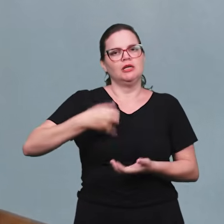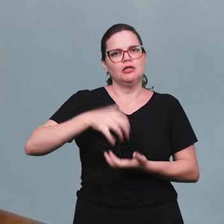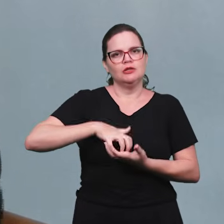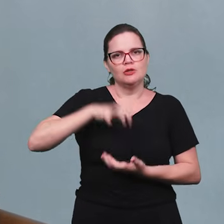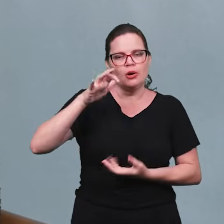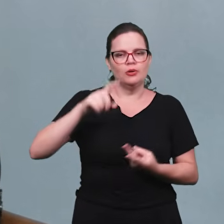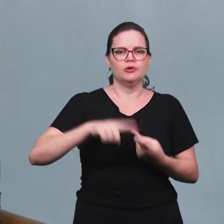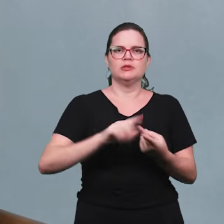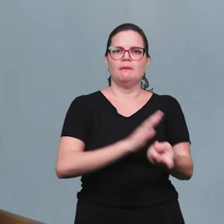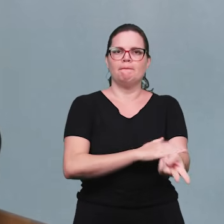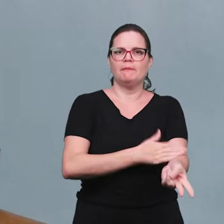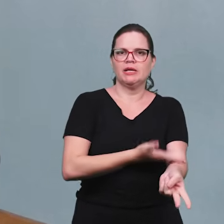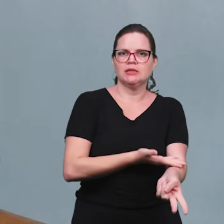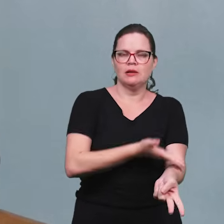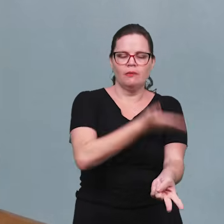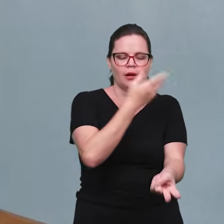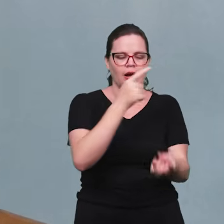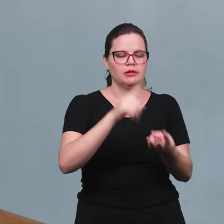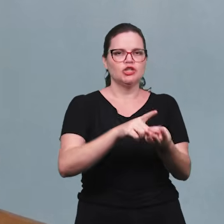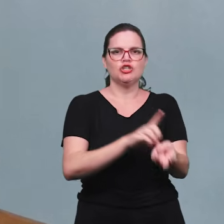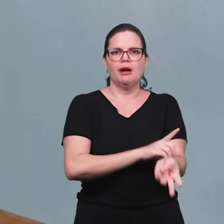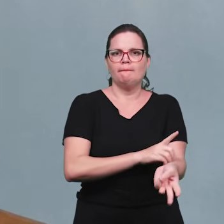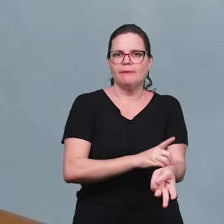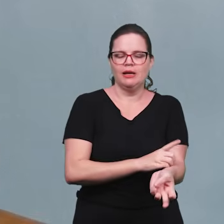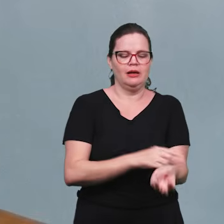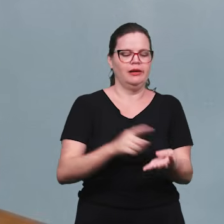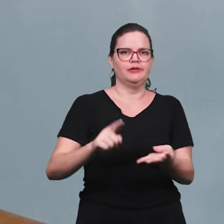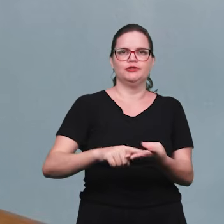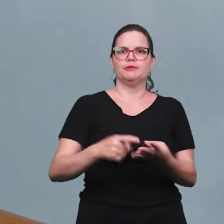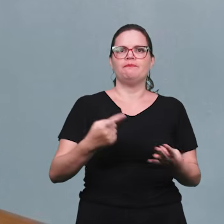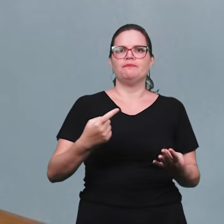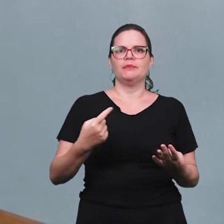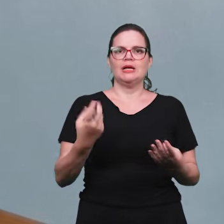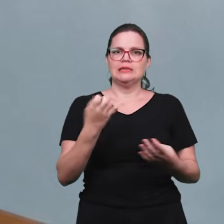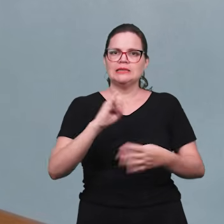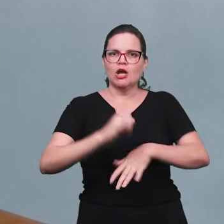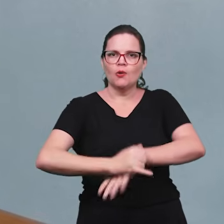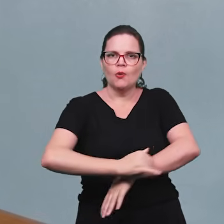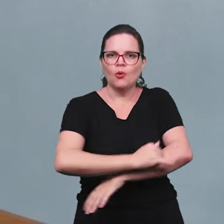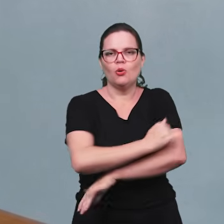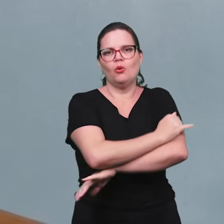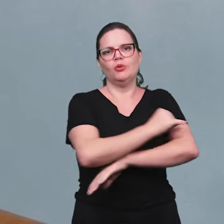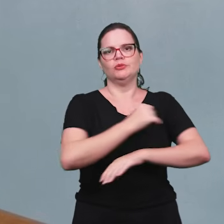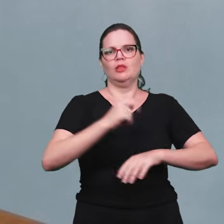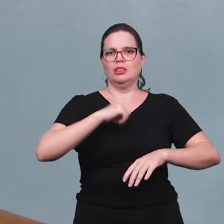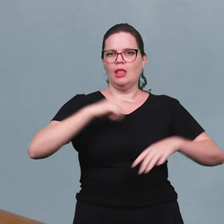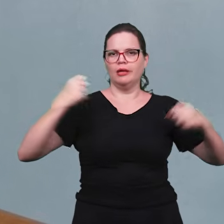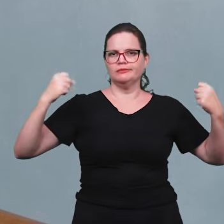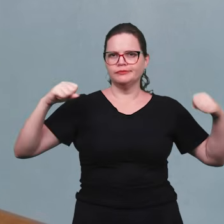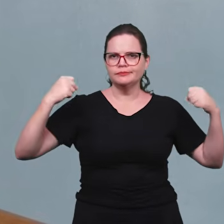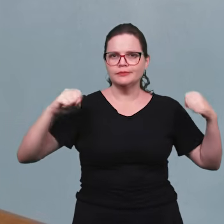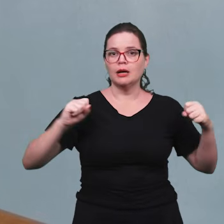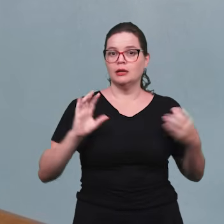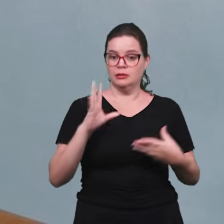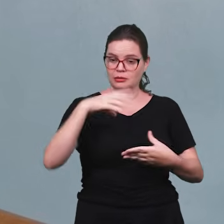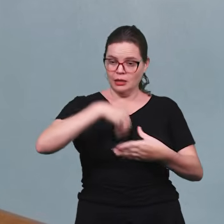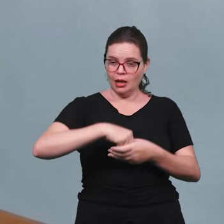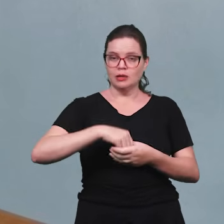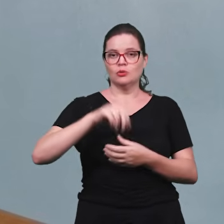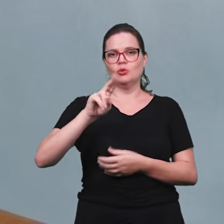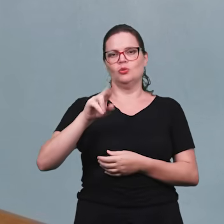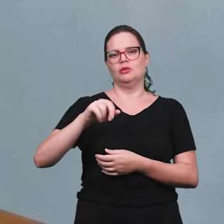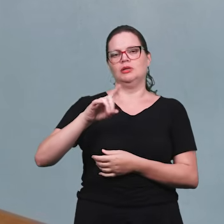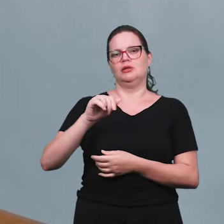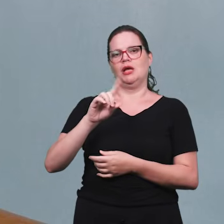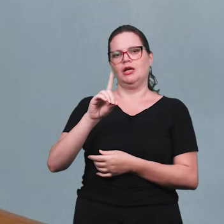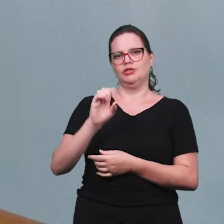hipertensão, diabéticos, atividades correlacionadas a obesidades, tem tudo dentro das unidades de saúde. E